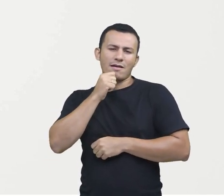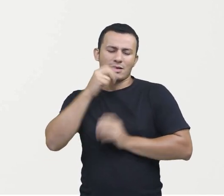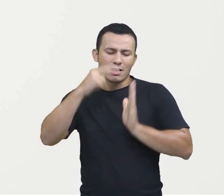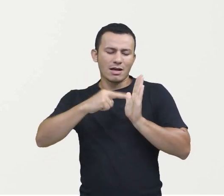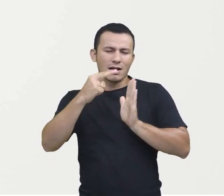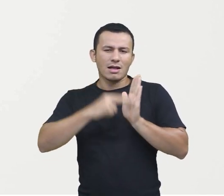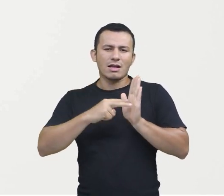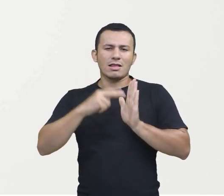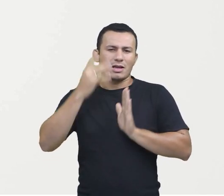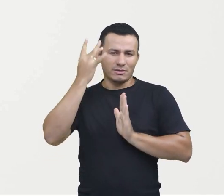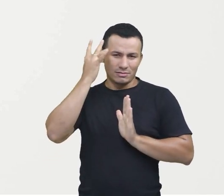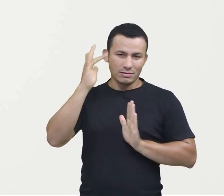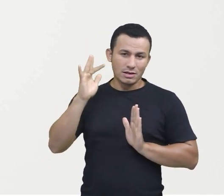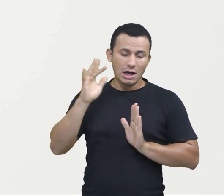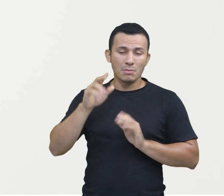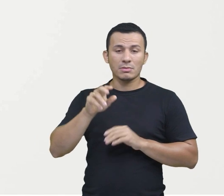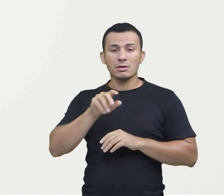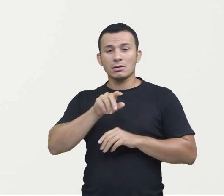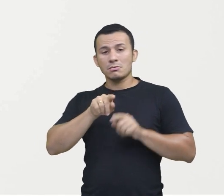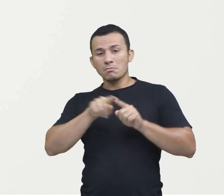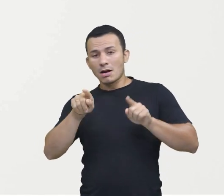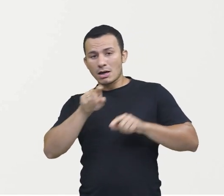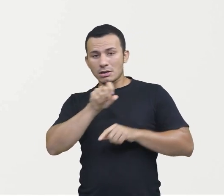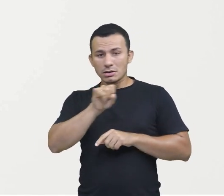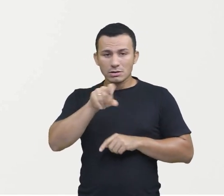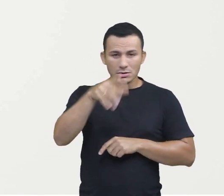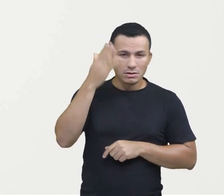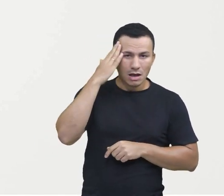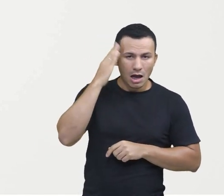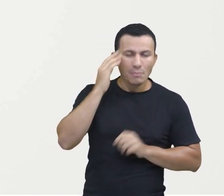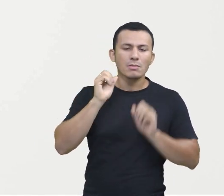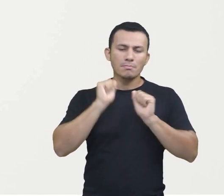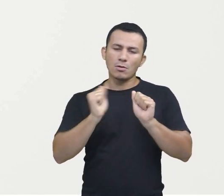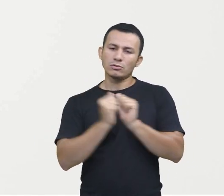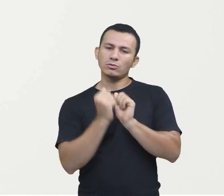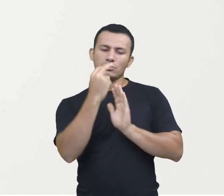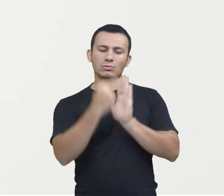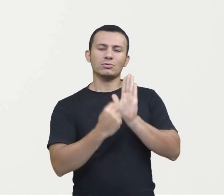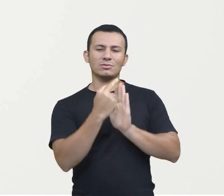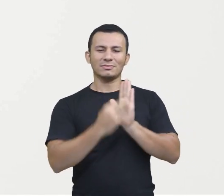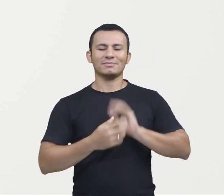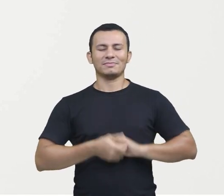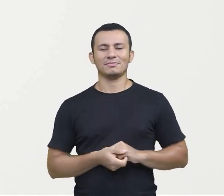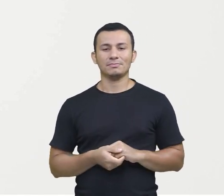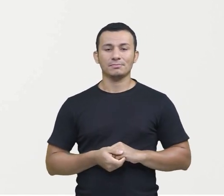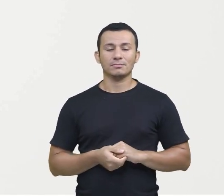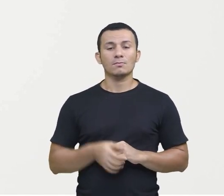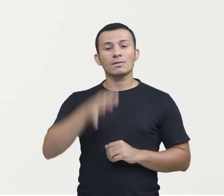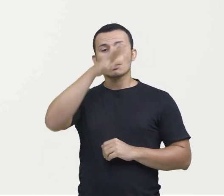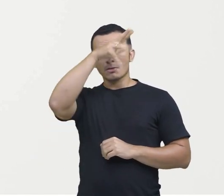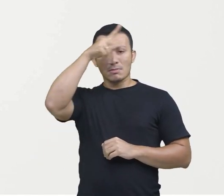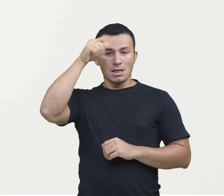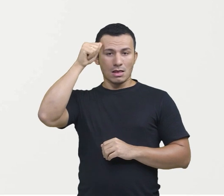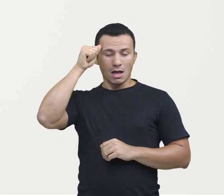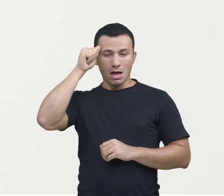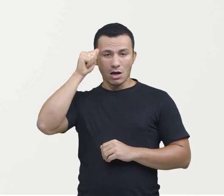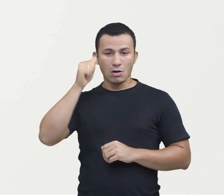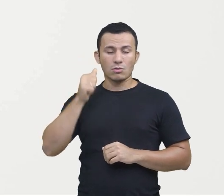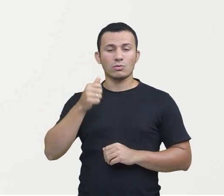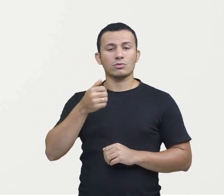quem souber, pode me acompanhar. Tá escrito assim, ó, Manaus,